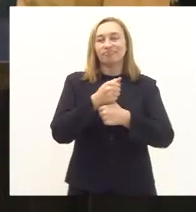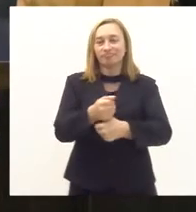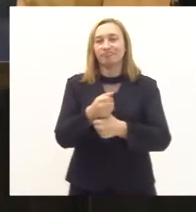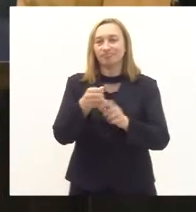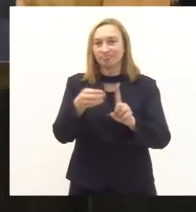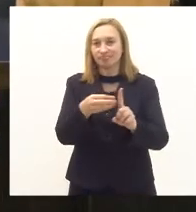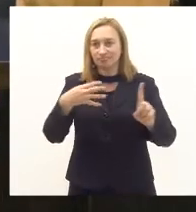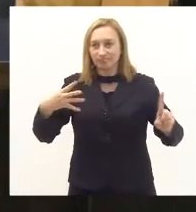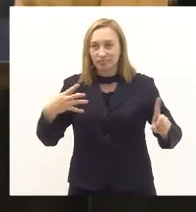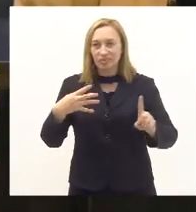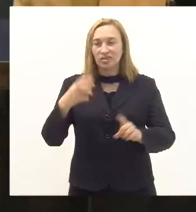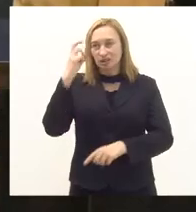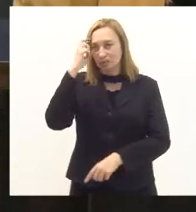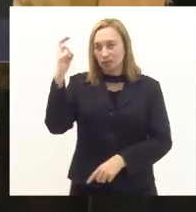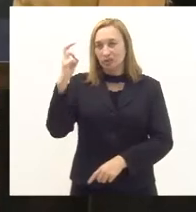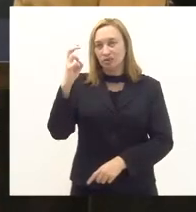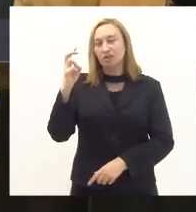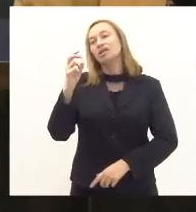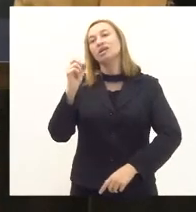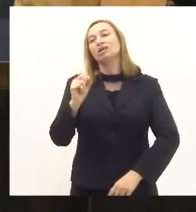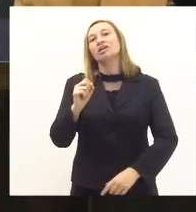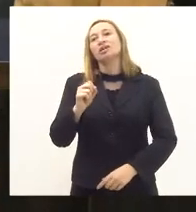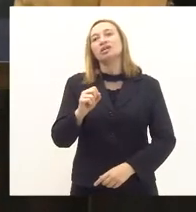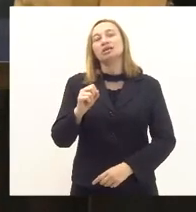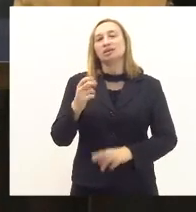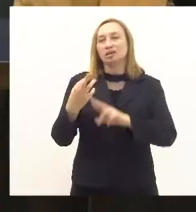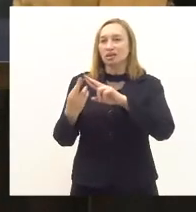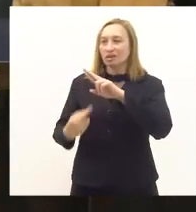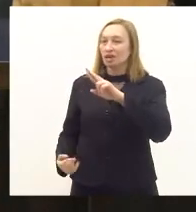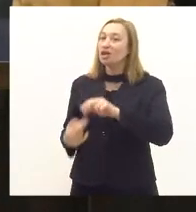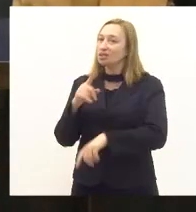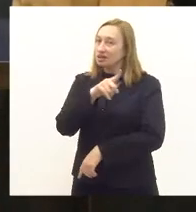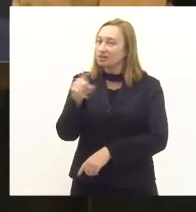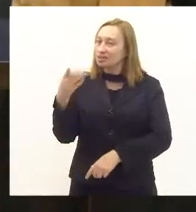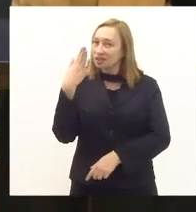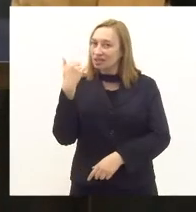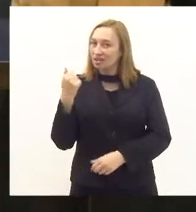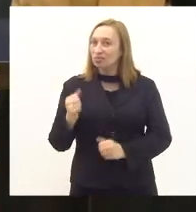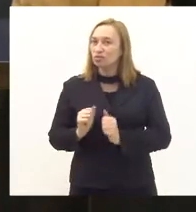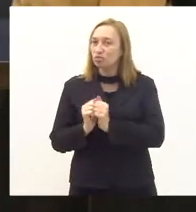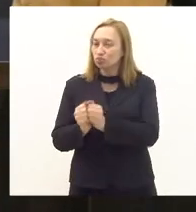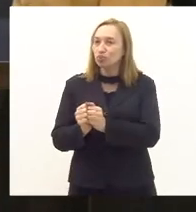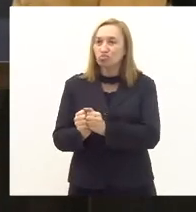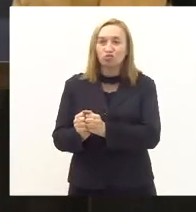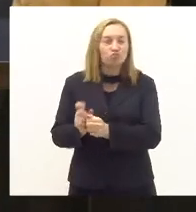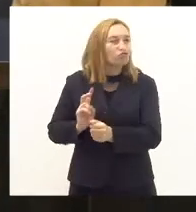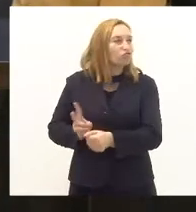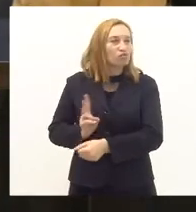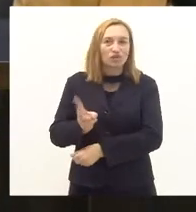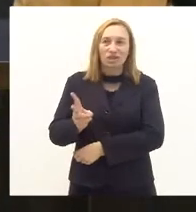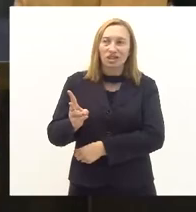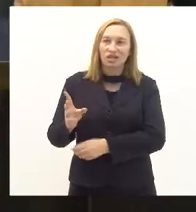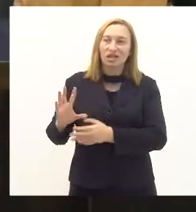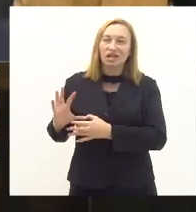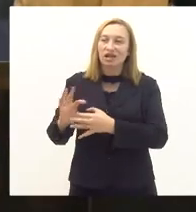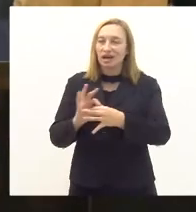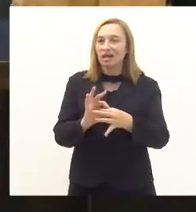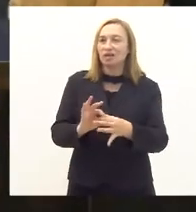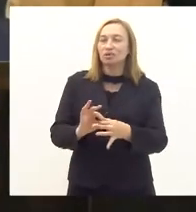Extensão e Cultura da UERJ. Sei que vocês estão participando muito diretamente